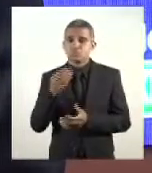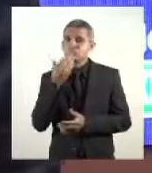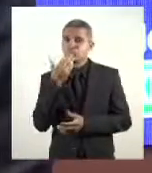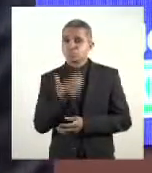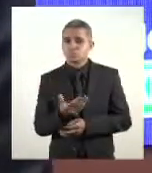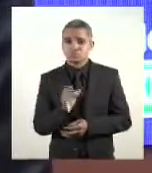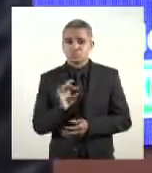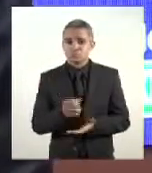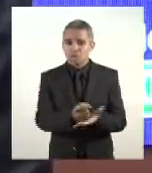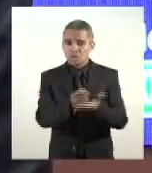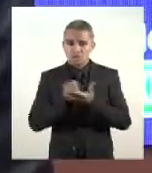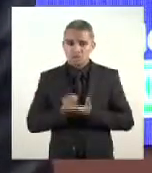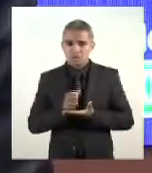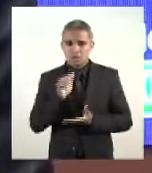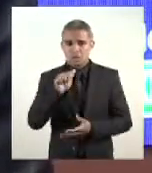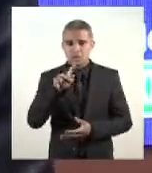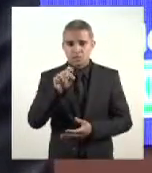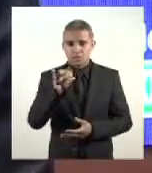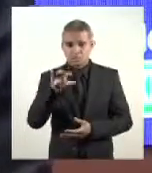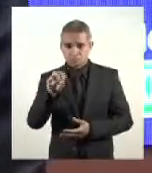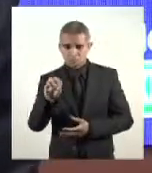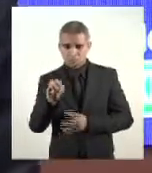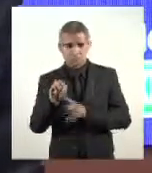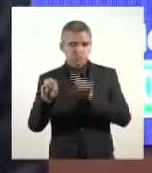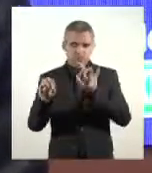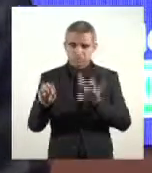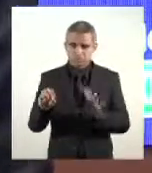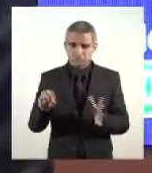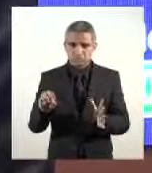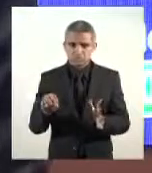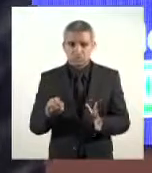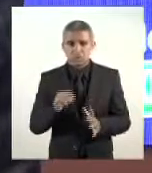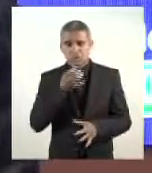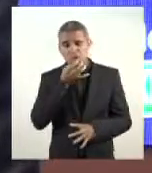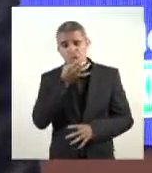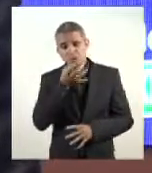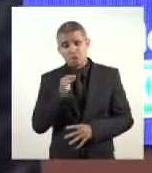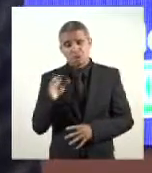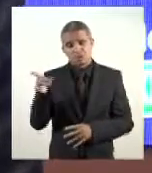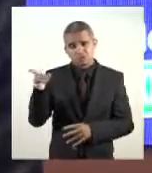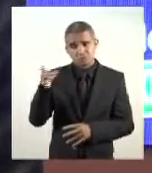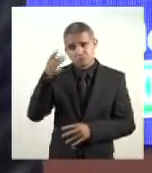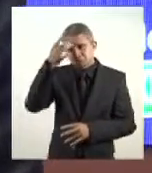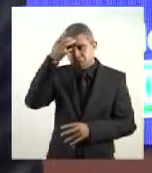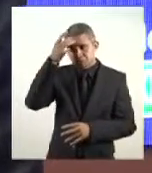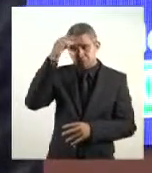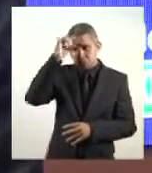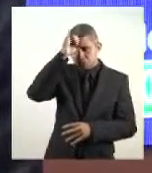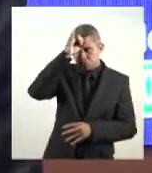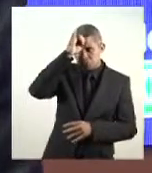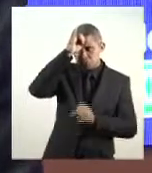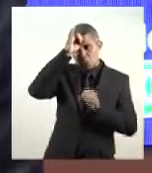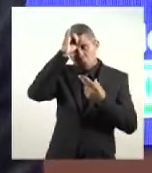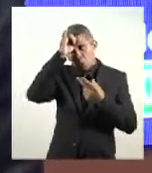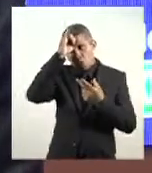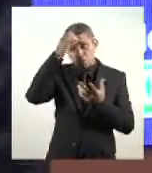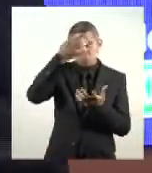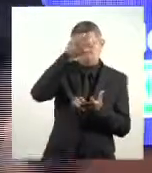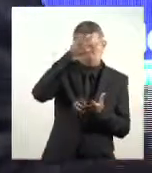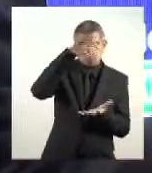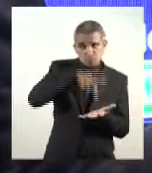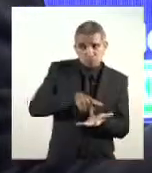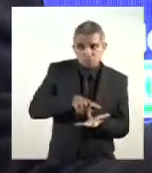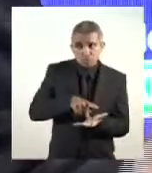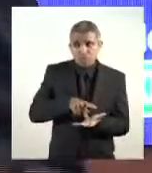digo, me parece que é um sentimento inconsciente, ou talvez consciente, da oposição, deputado Fábio Macedo, de